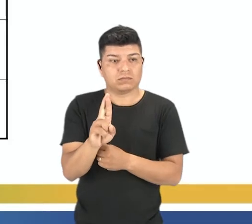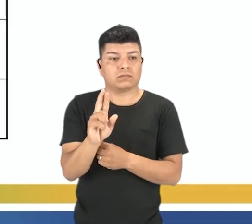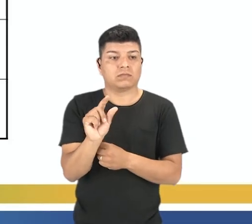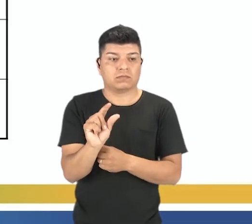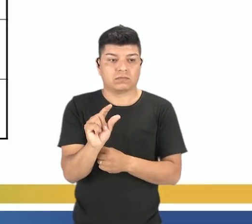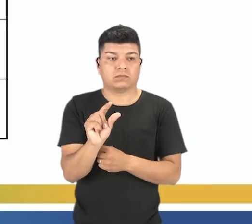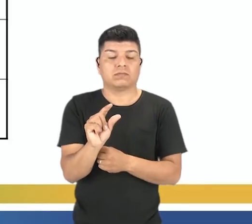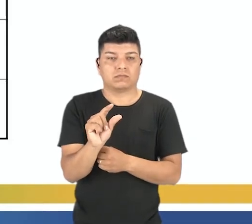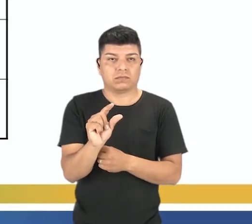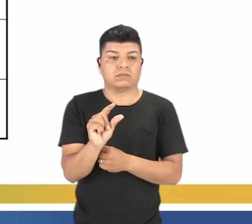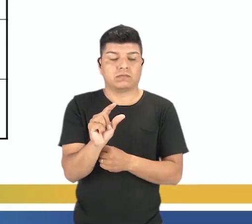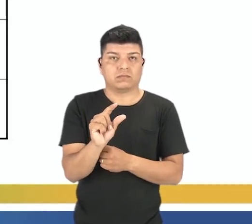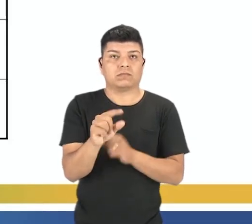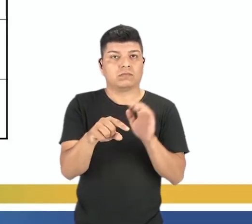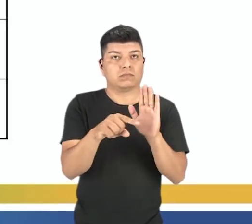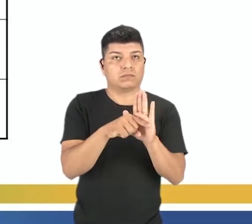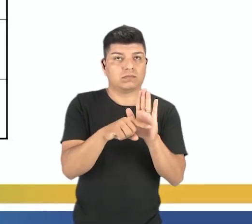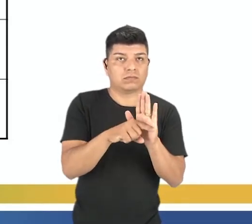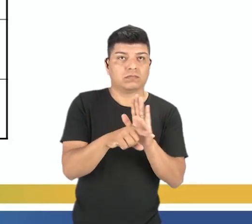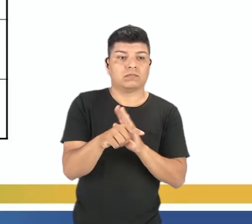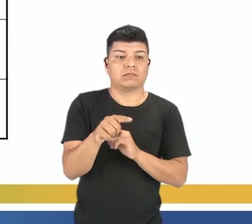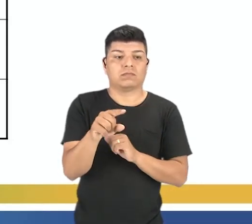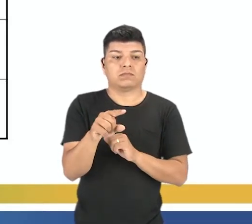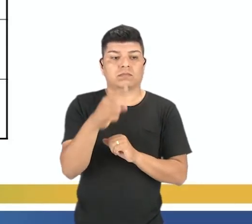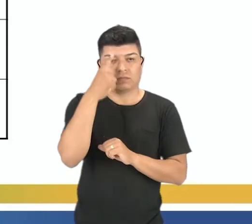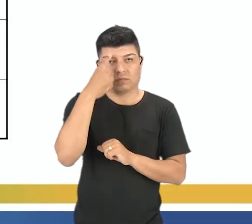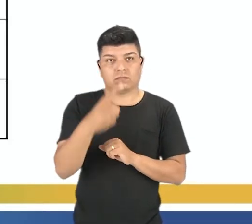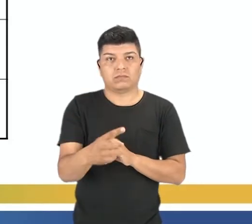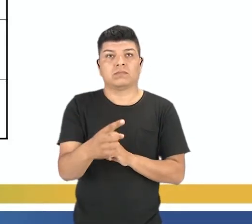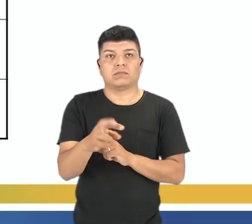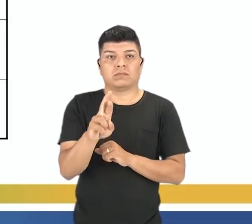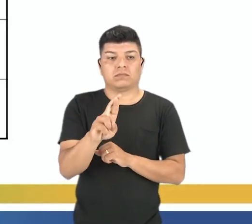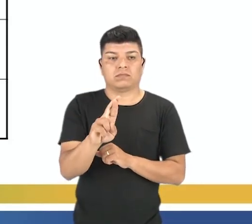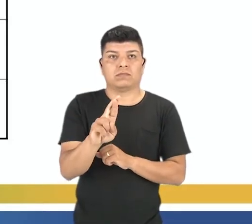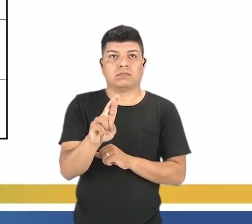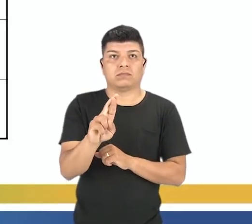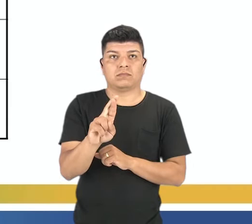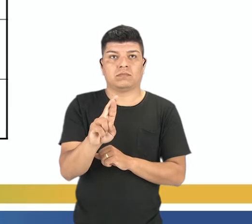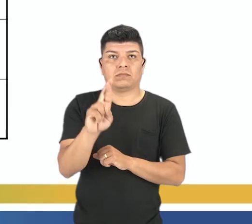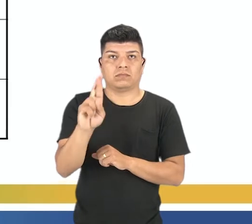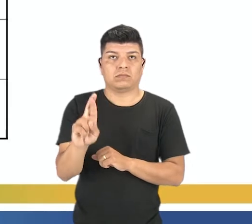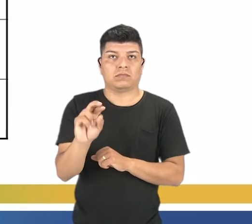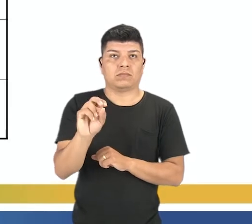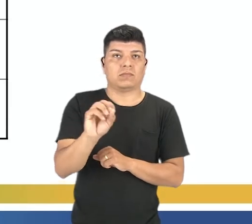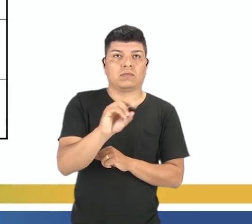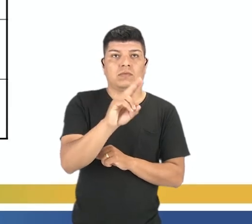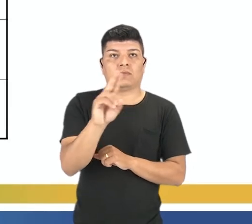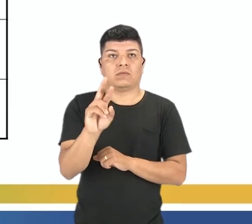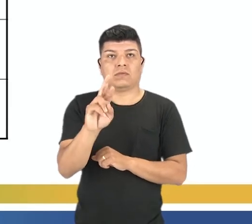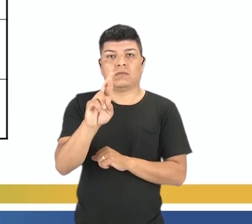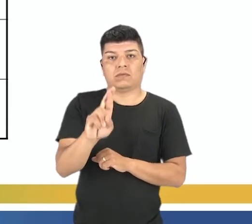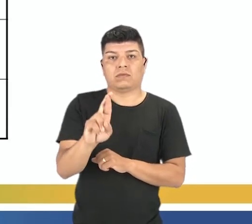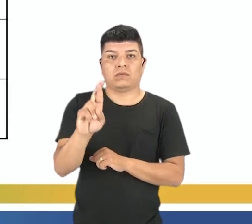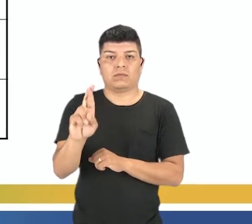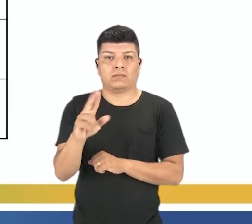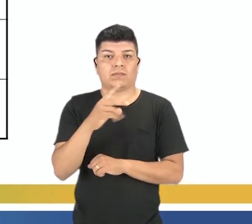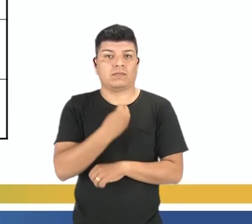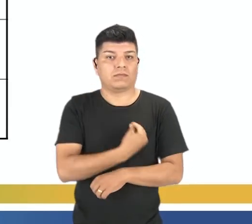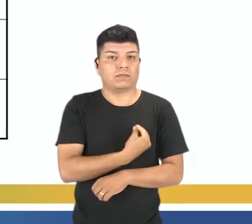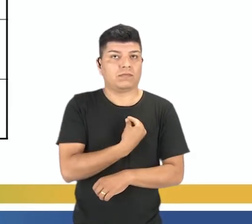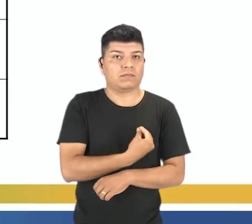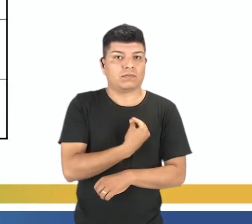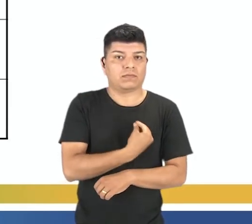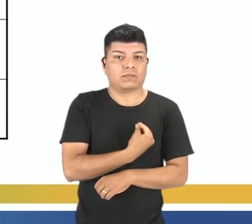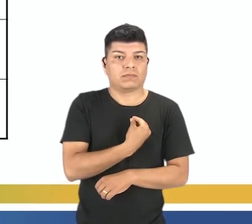negativo. Se eu tenho um indivíduo dominante, né, Rzão, ou Rzinho, eu vou ter a presença,